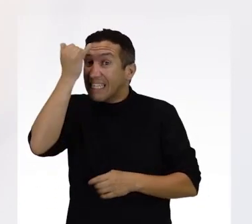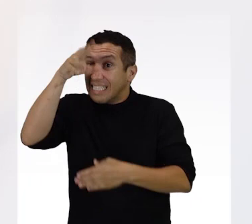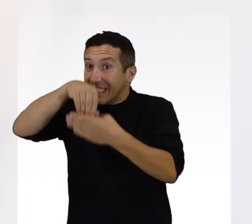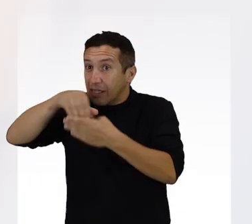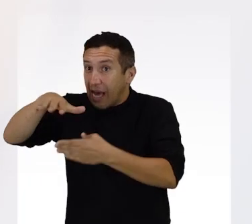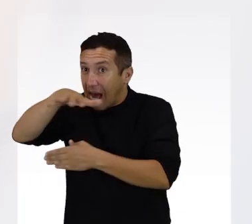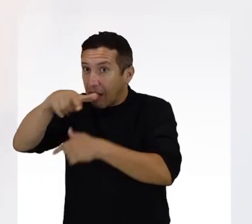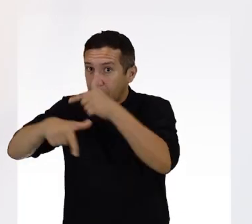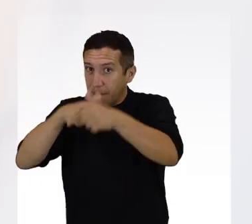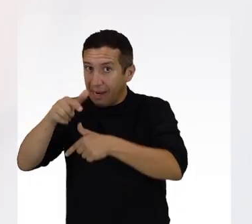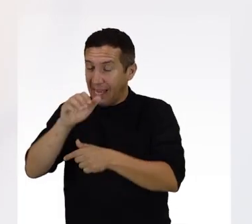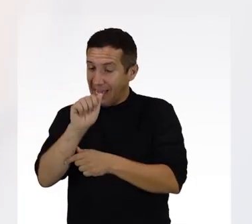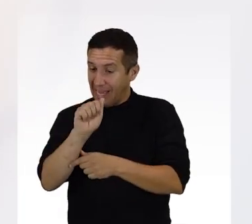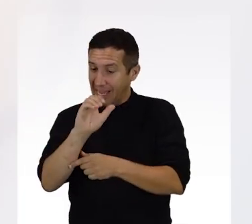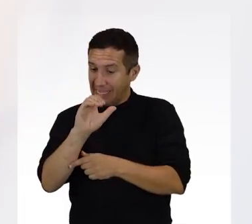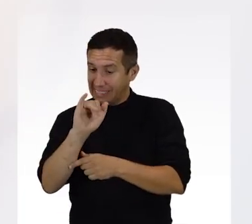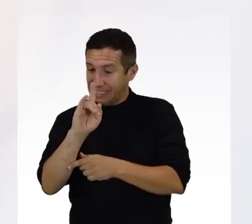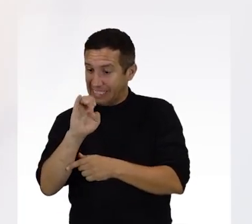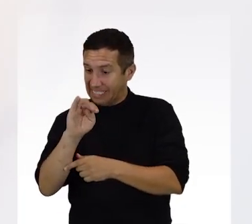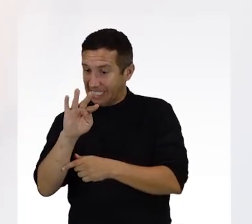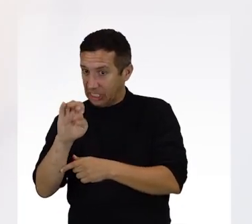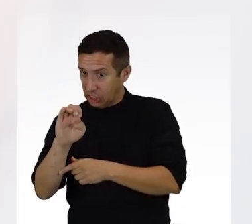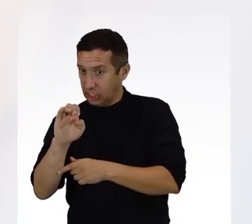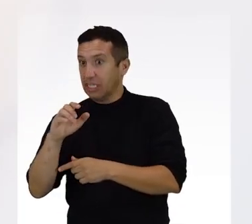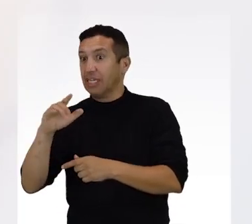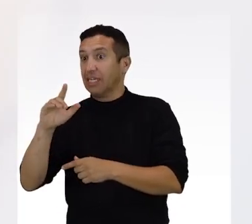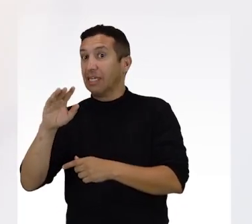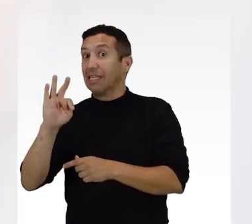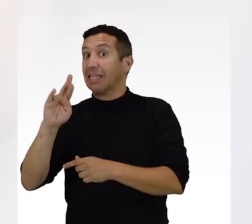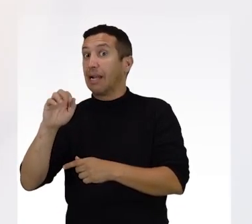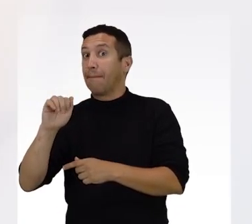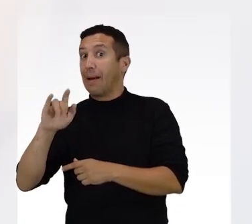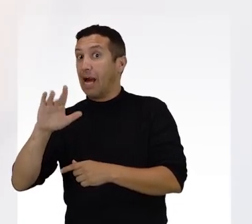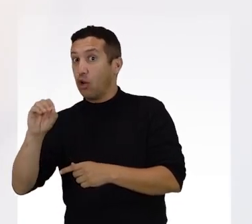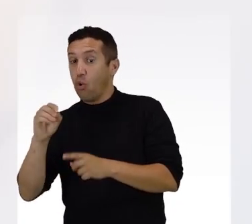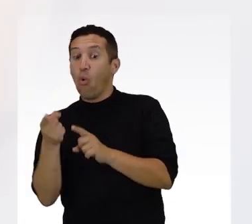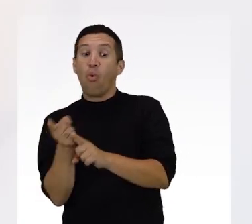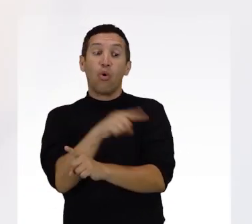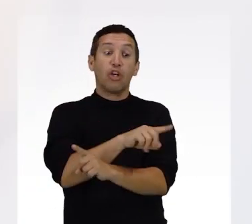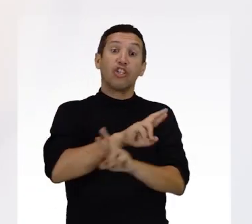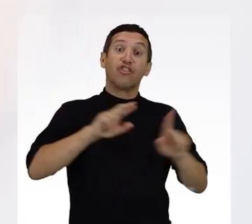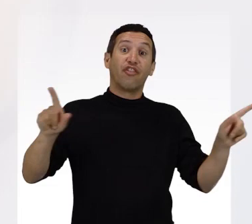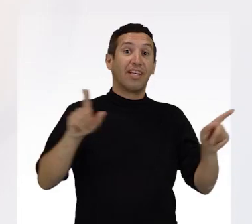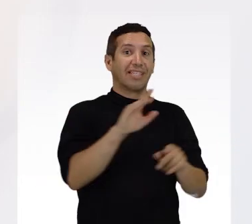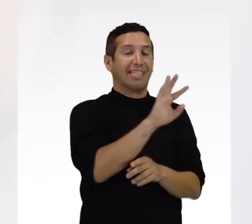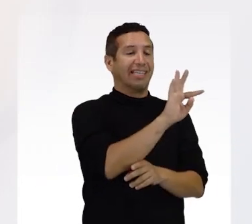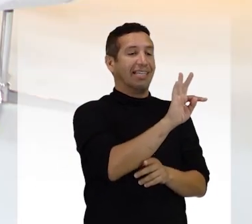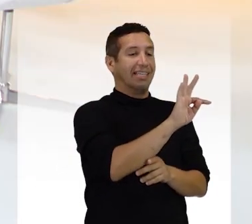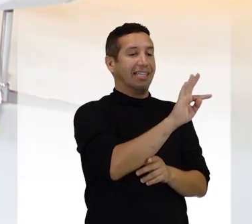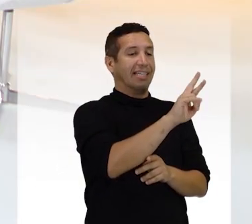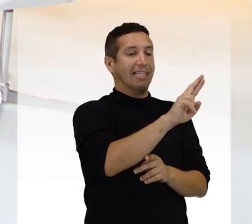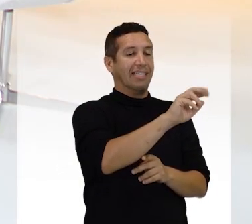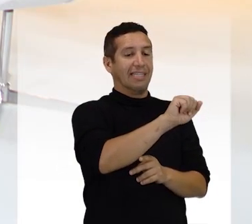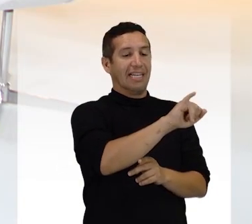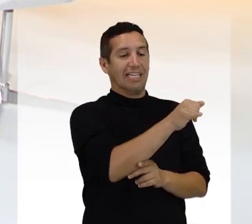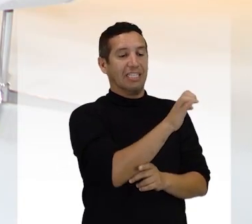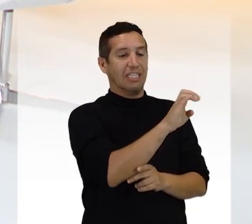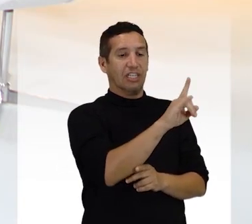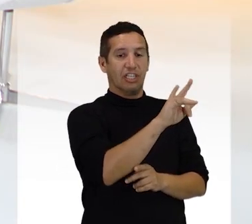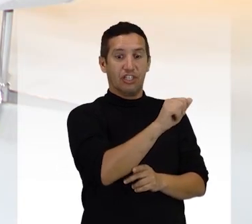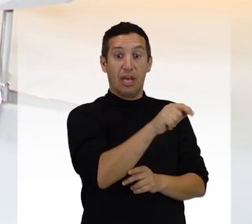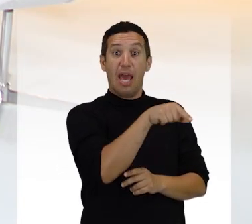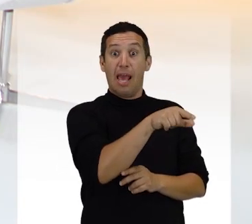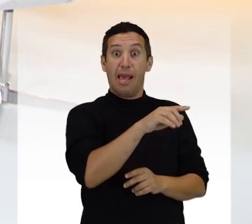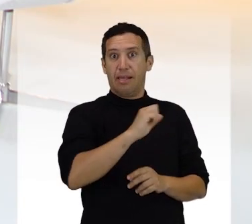correta? Acidente de trabalho. Mesmo foi uma tragédia que levou muitos trabalhadores. É um acidente de